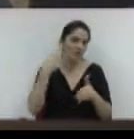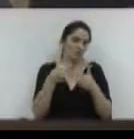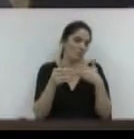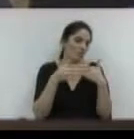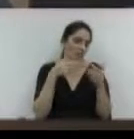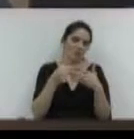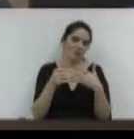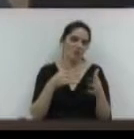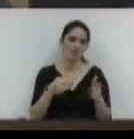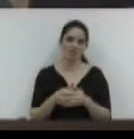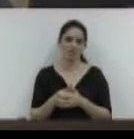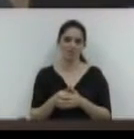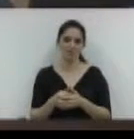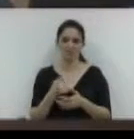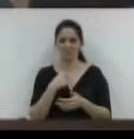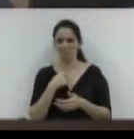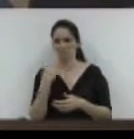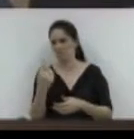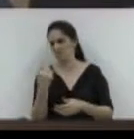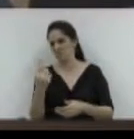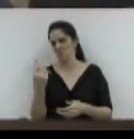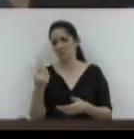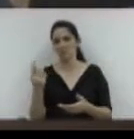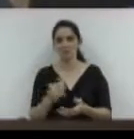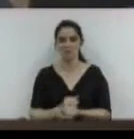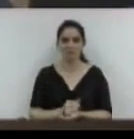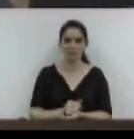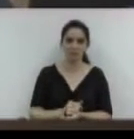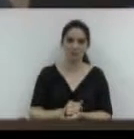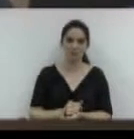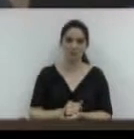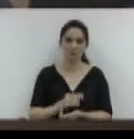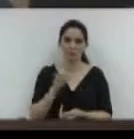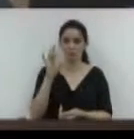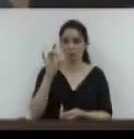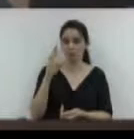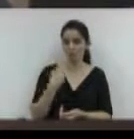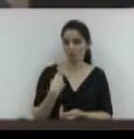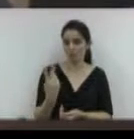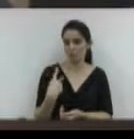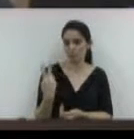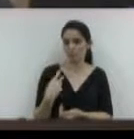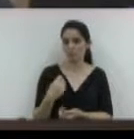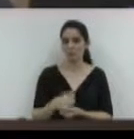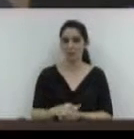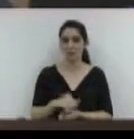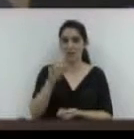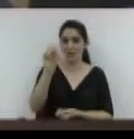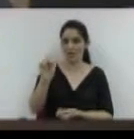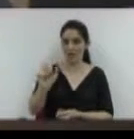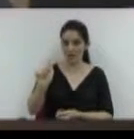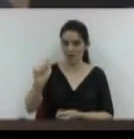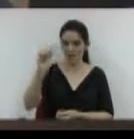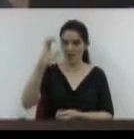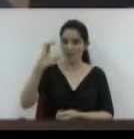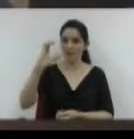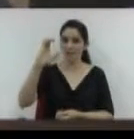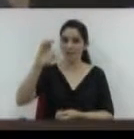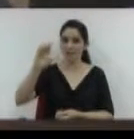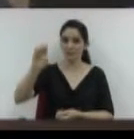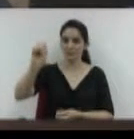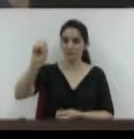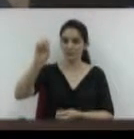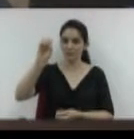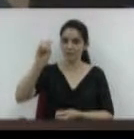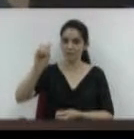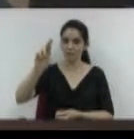coisas sozinho, só nós e a assessoria, e de repente eles